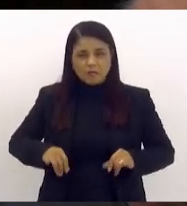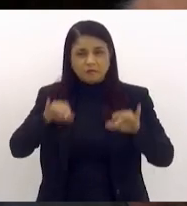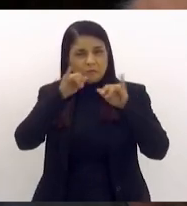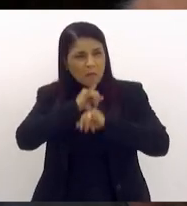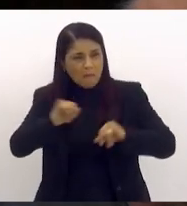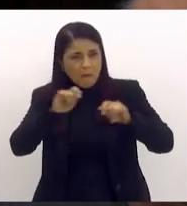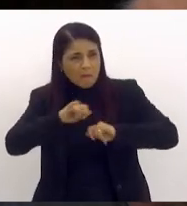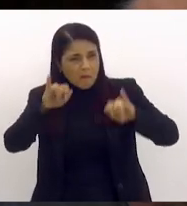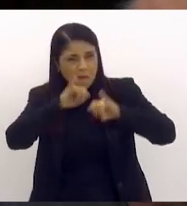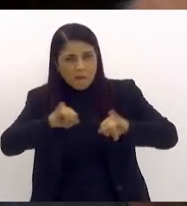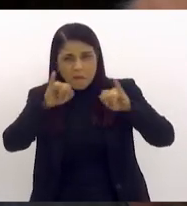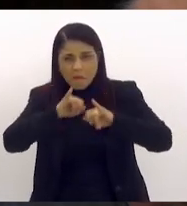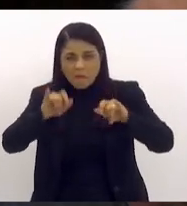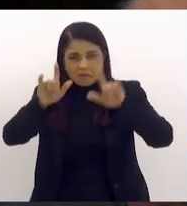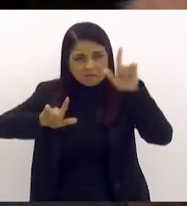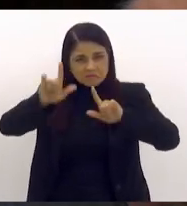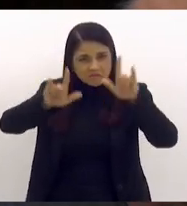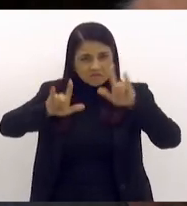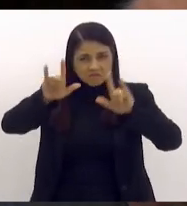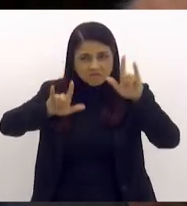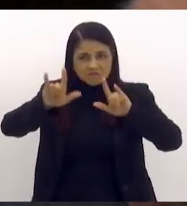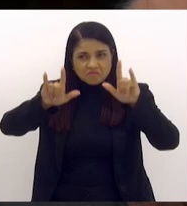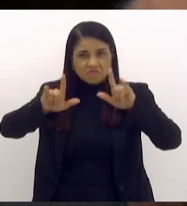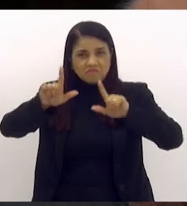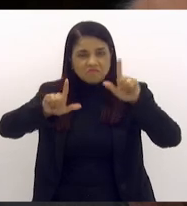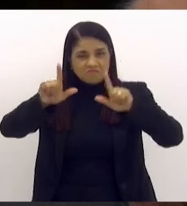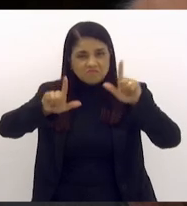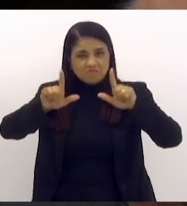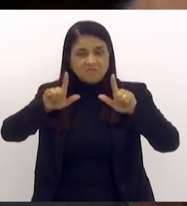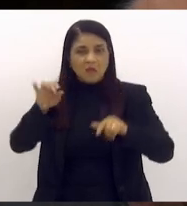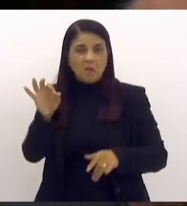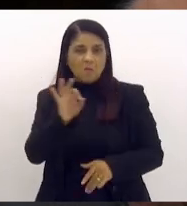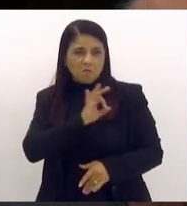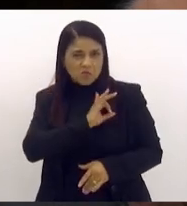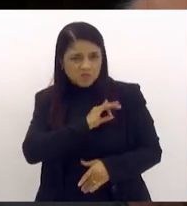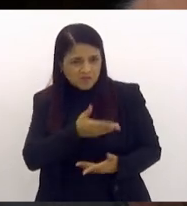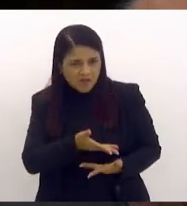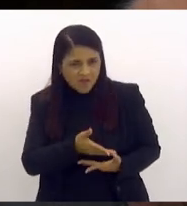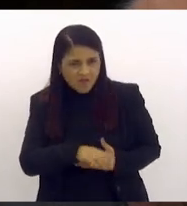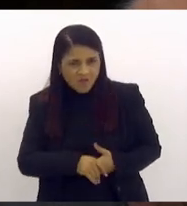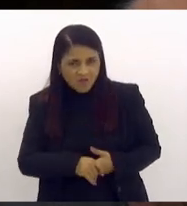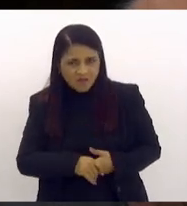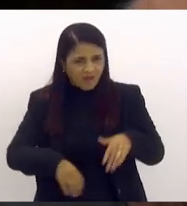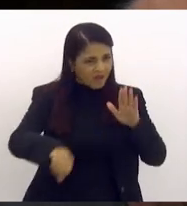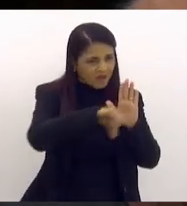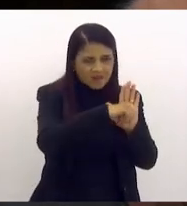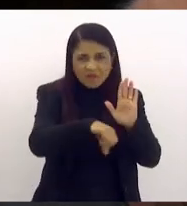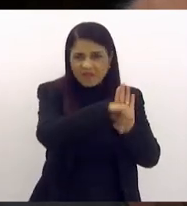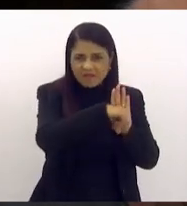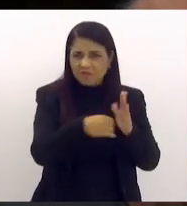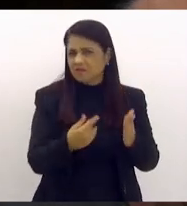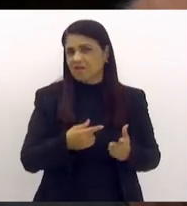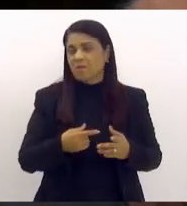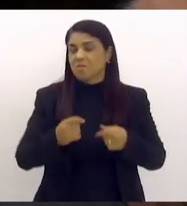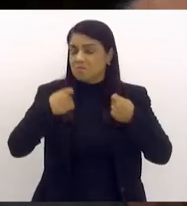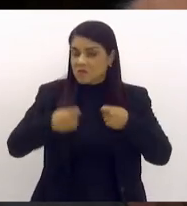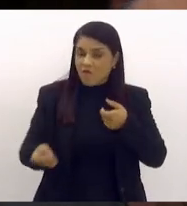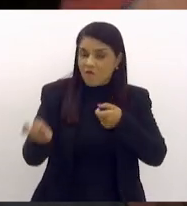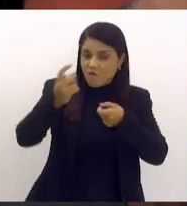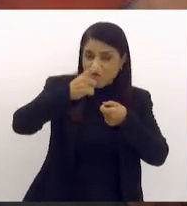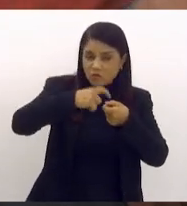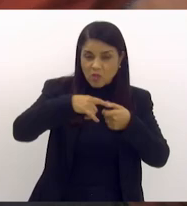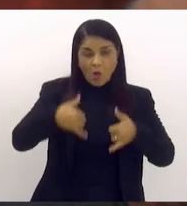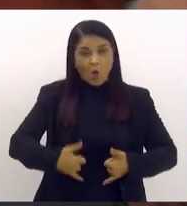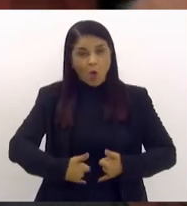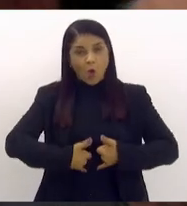só como notícia do noticiário policial como vem acontecendo nós precisamos voltar de ter aquele grande